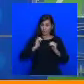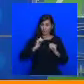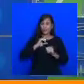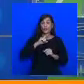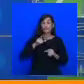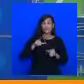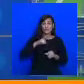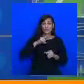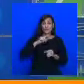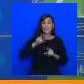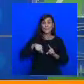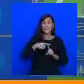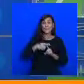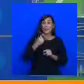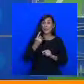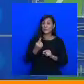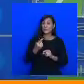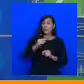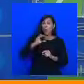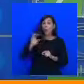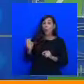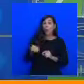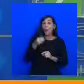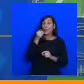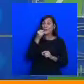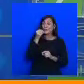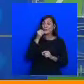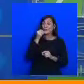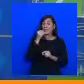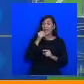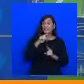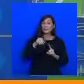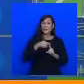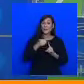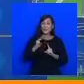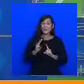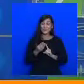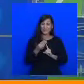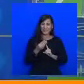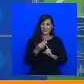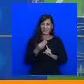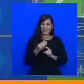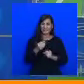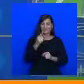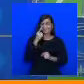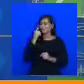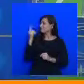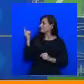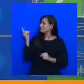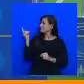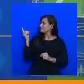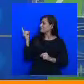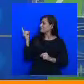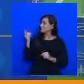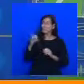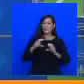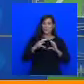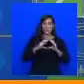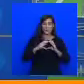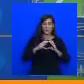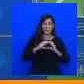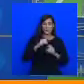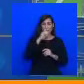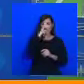uma chance. Você tem agora a nova modalidade das Loterias Caixa, a mais milionária. Bola amarela, número